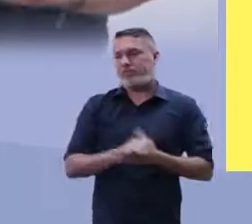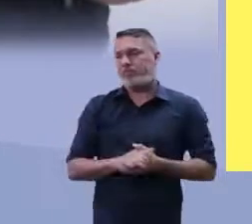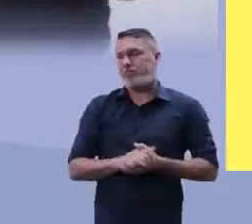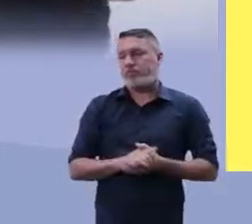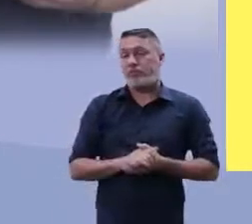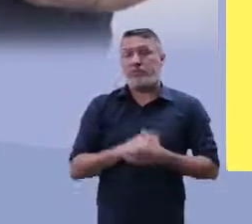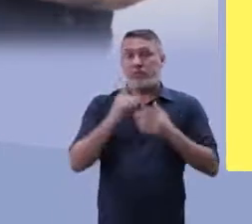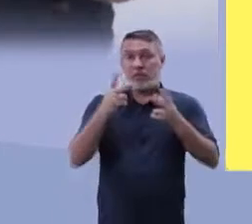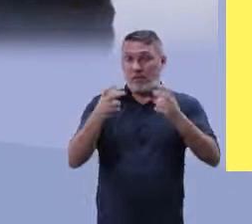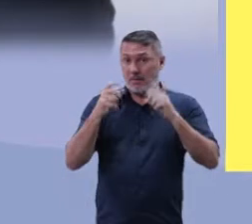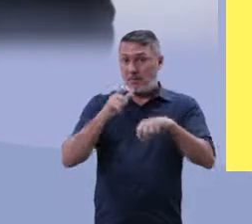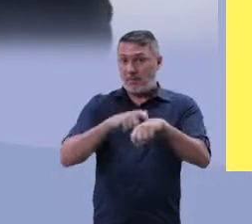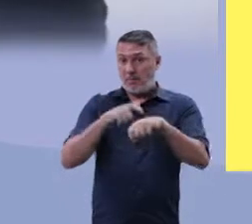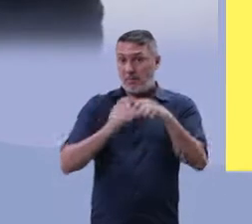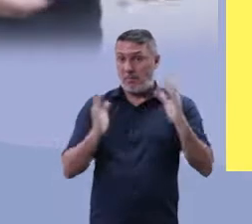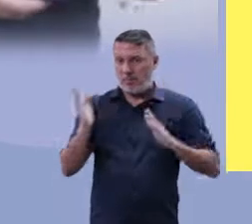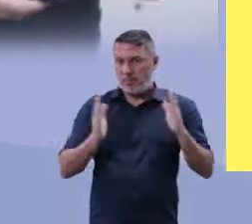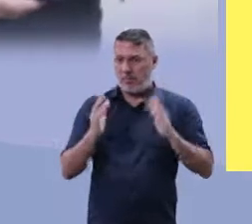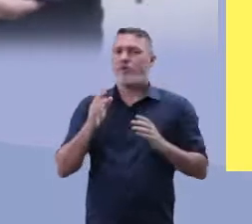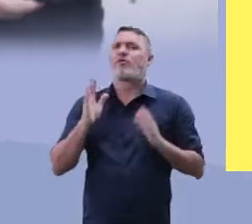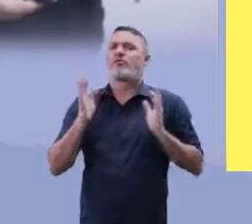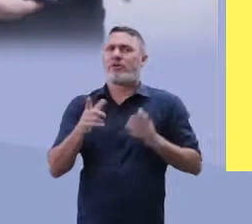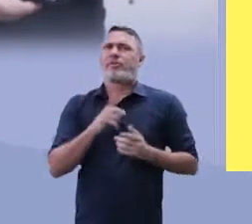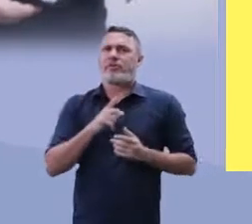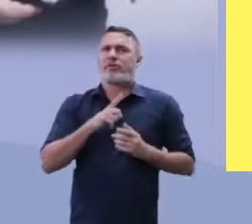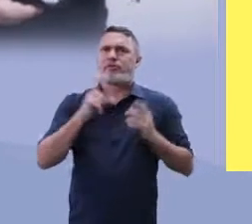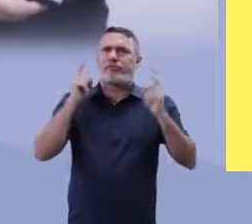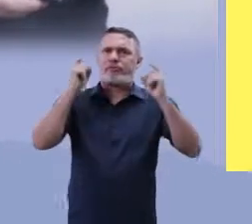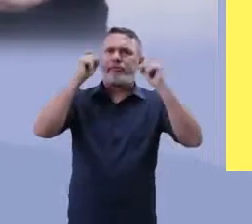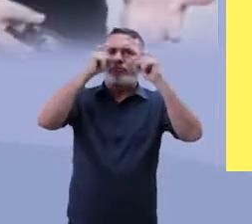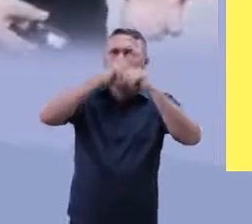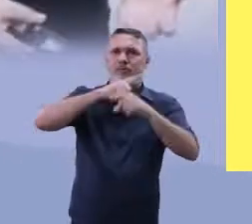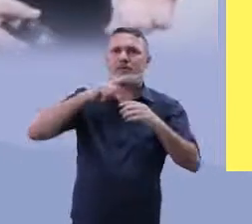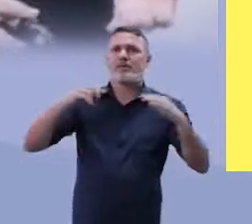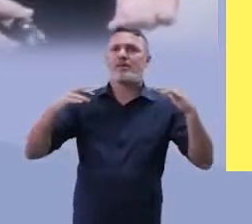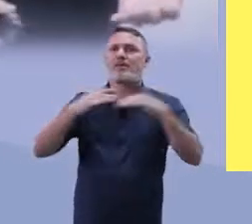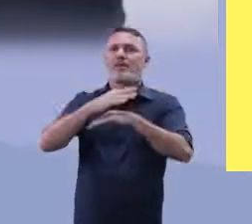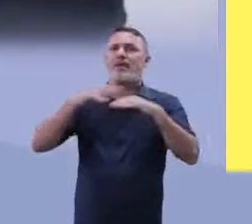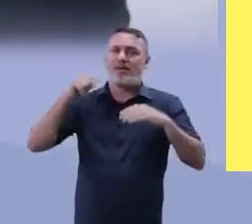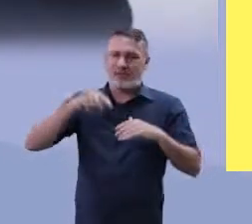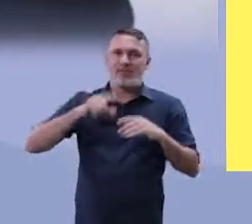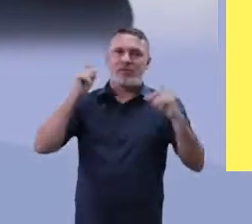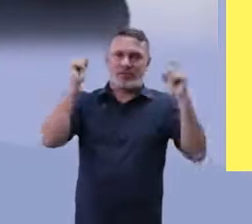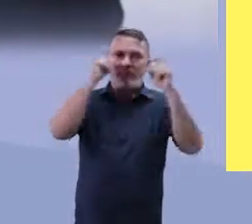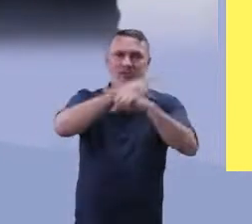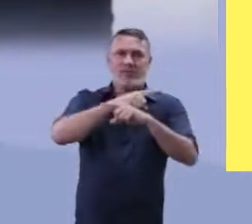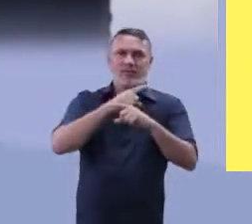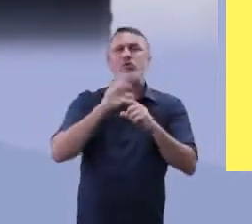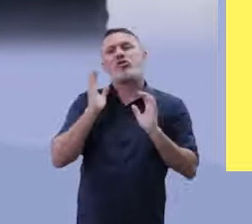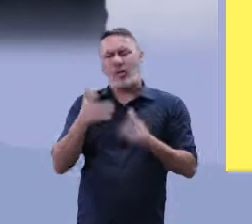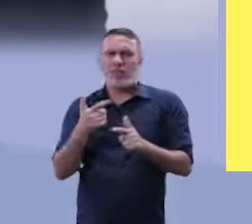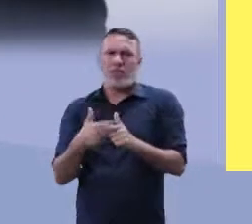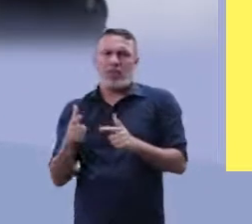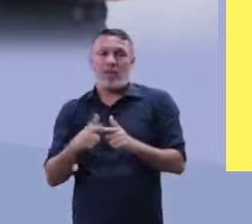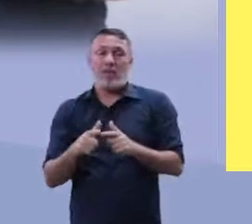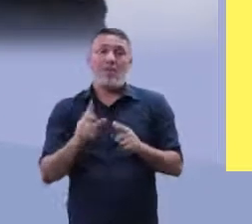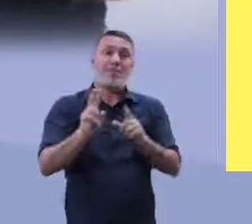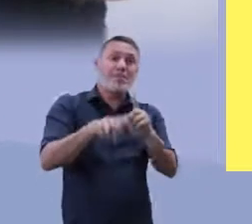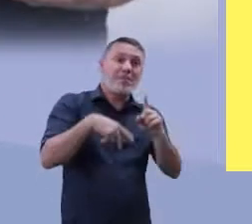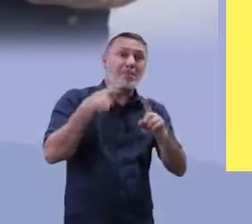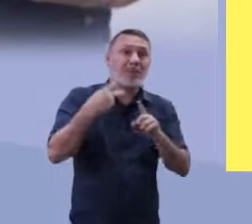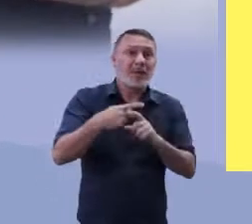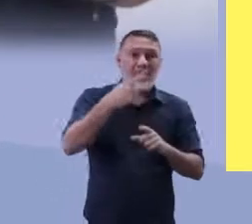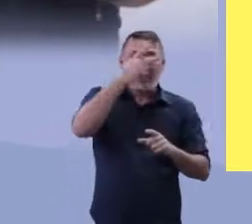esse período já tinha grandes dificuldades dentro das cidades, com a chegada das pessoas que saíam,